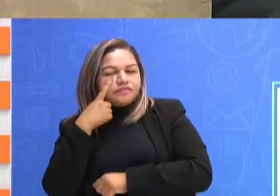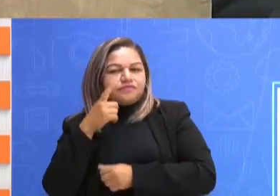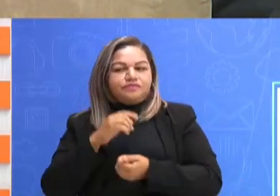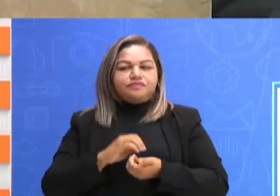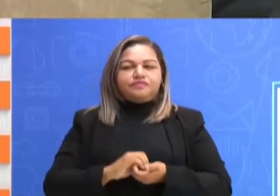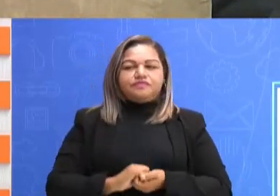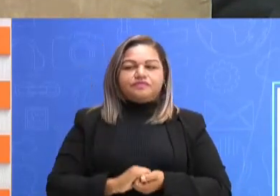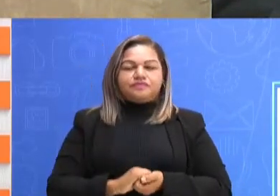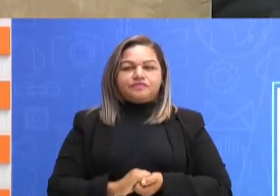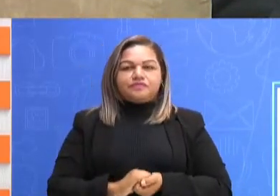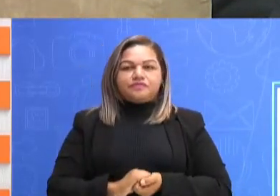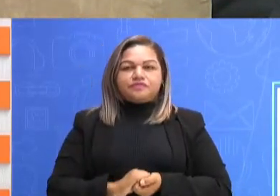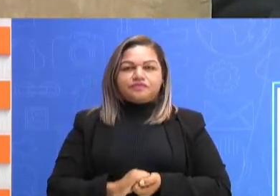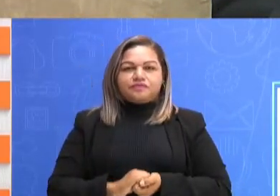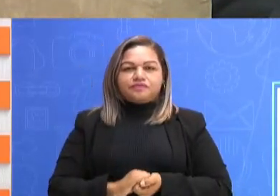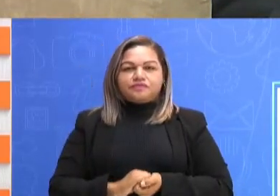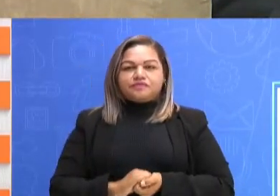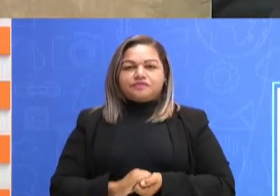por favor.